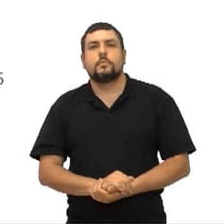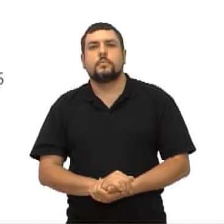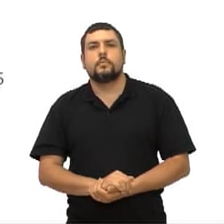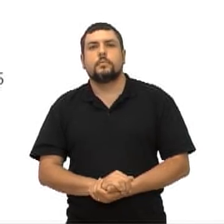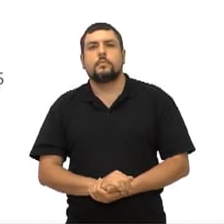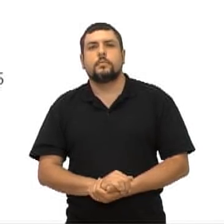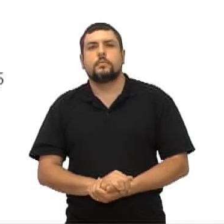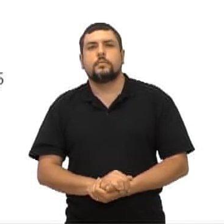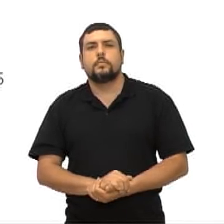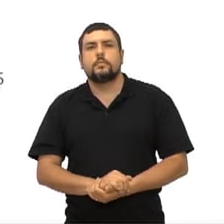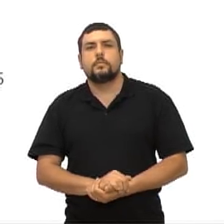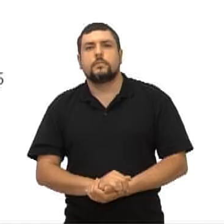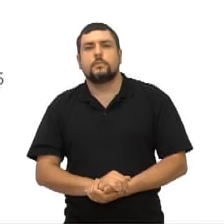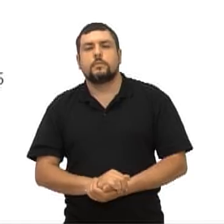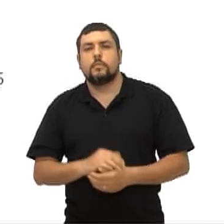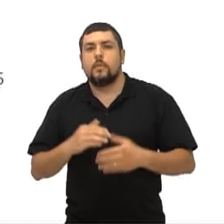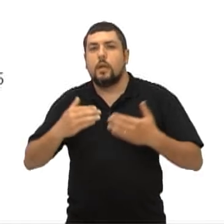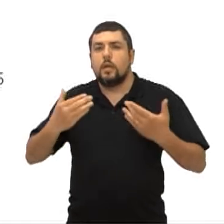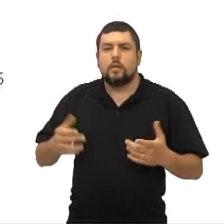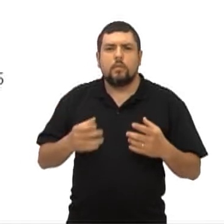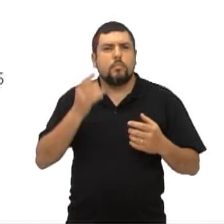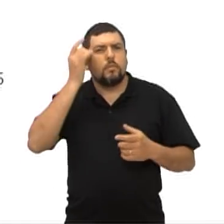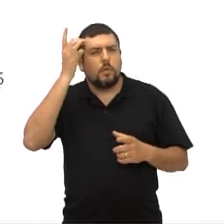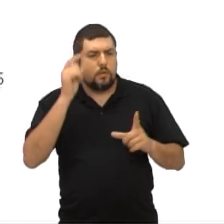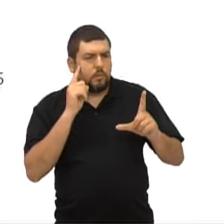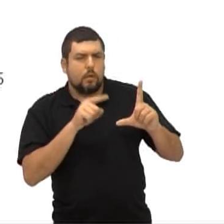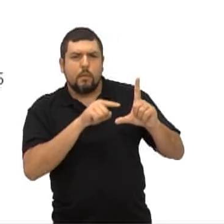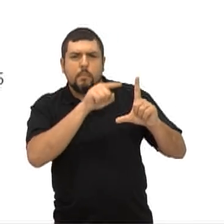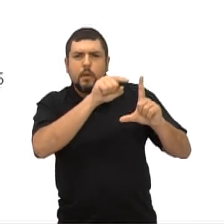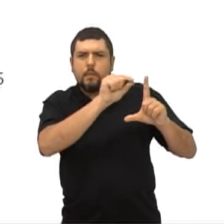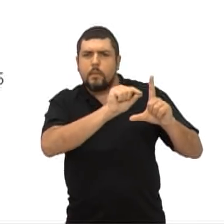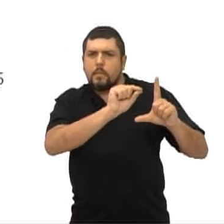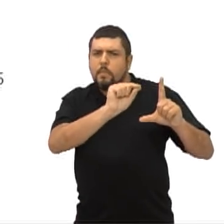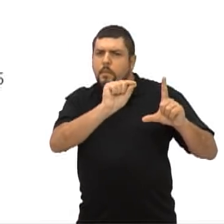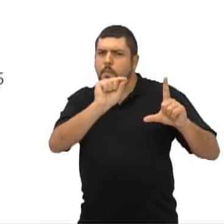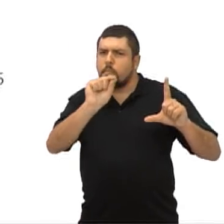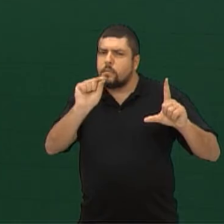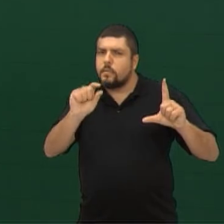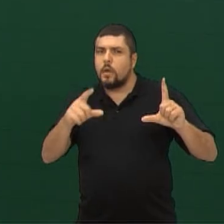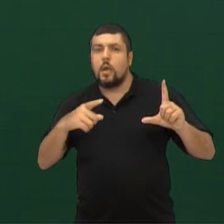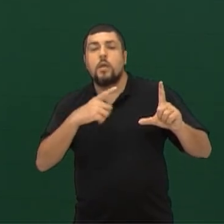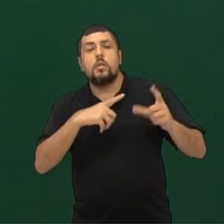nosso plano cartesiano. Então a gente vai ter ali dados de